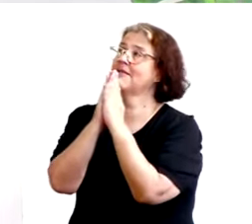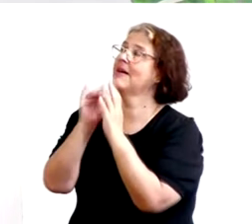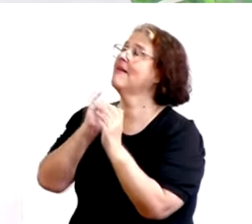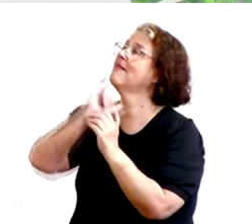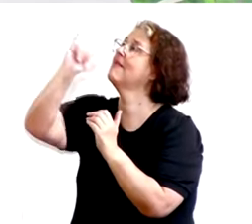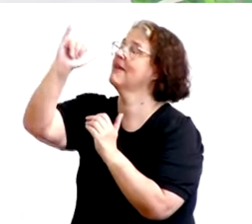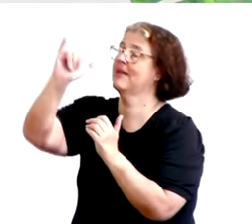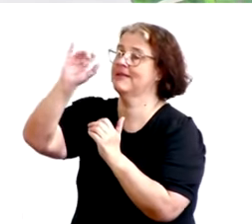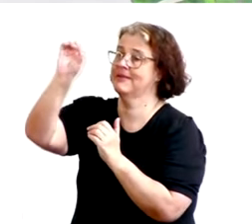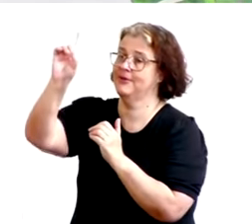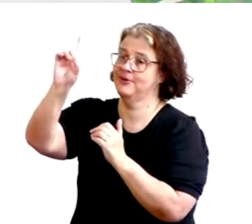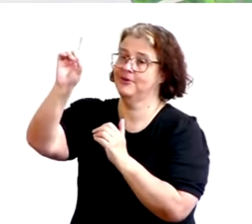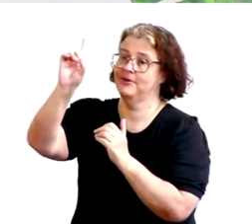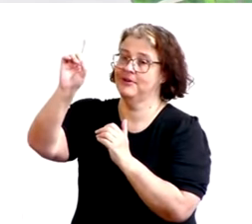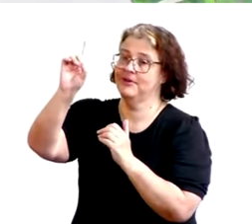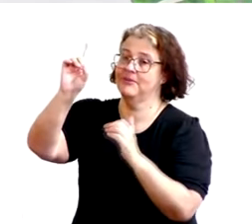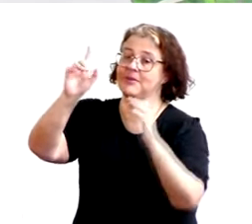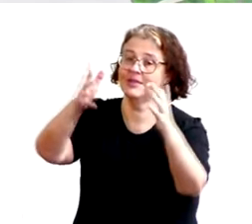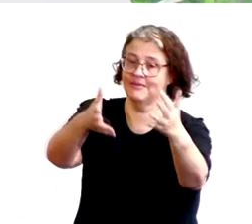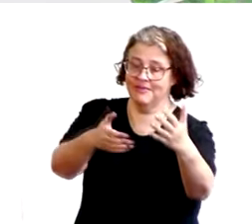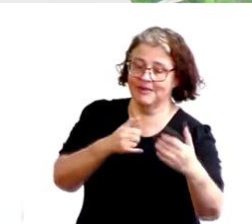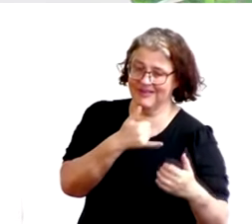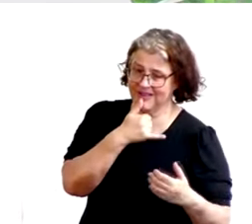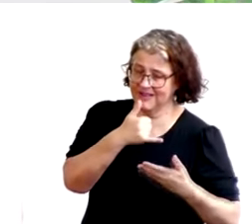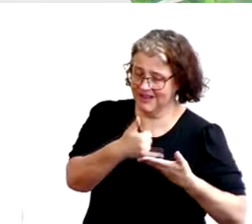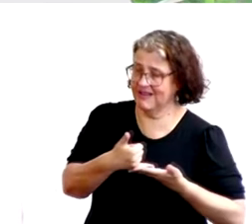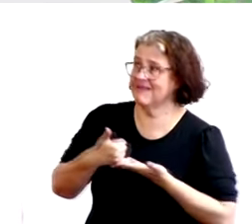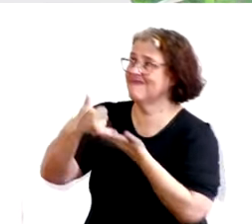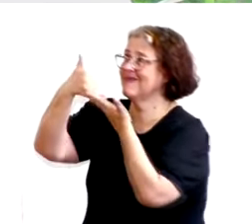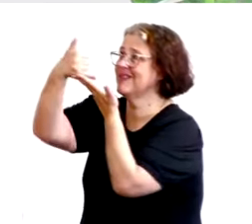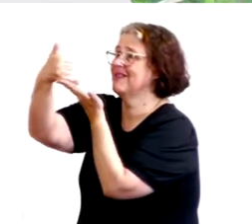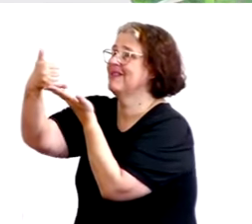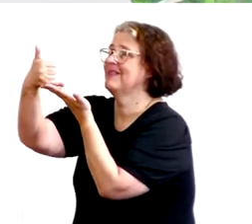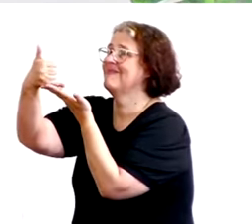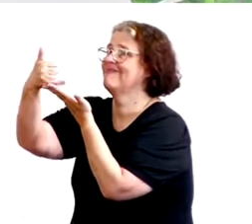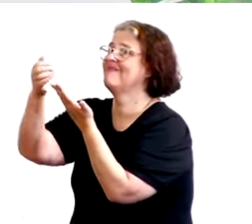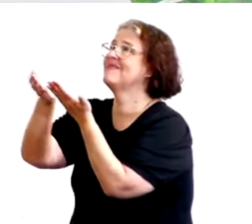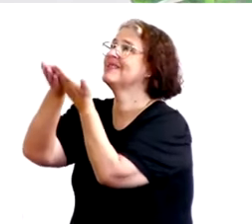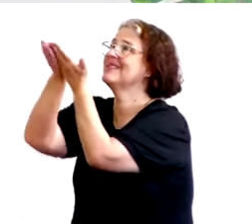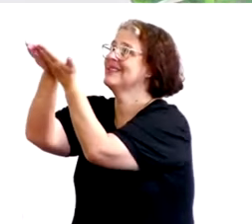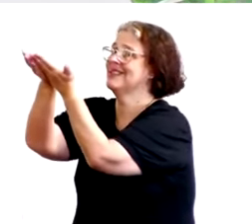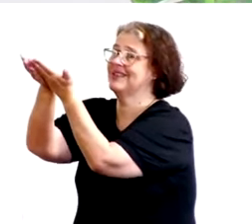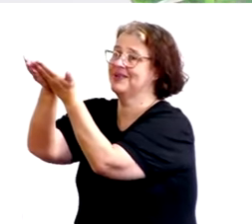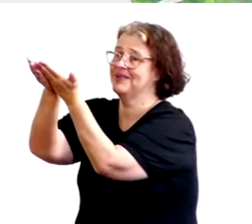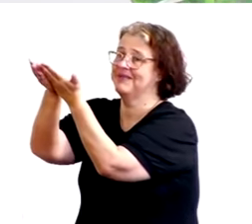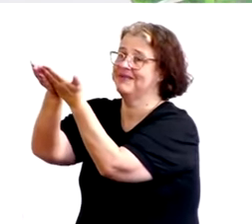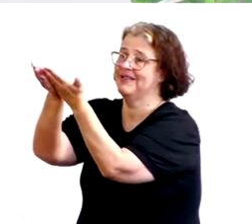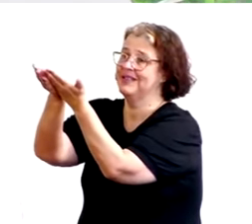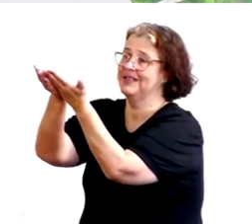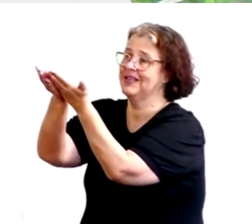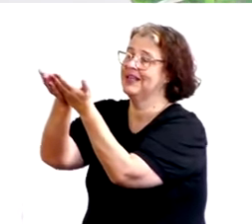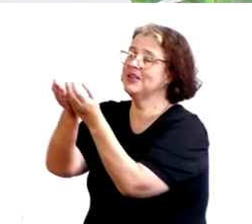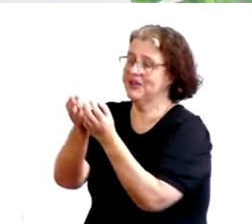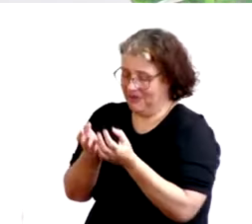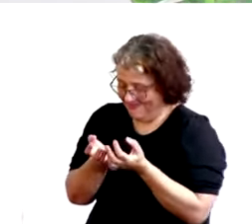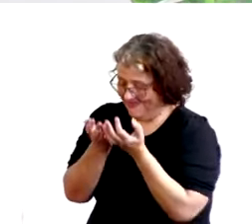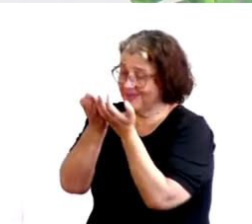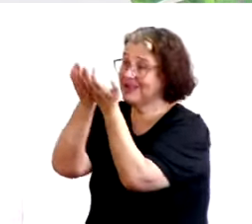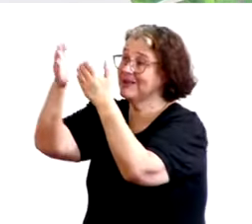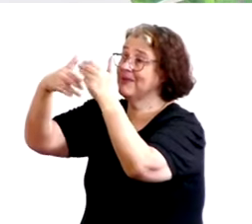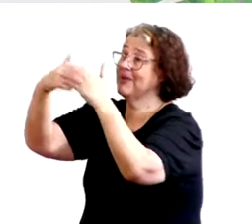levar até Deus as nossas tristezas e colocar as nossas tristezas nas mãos do senhor